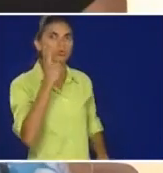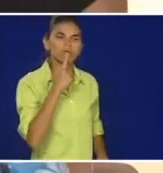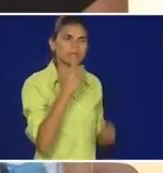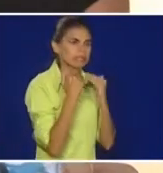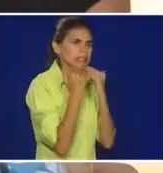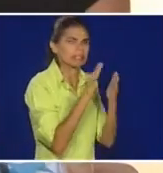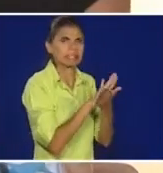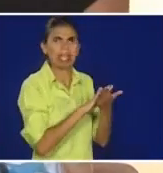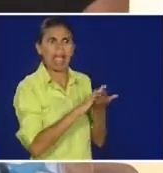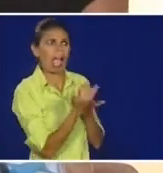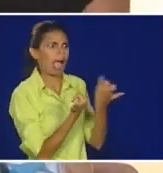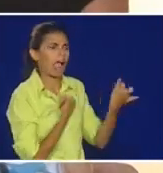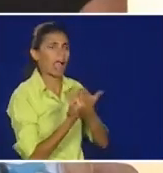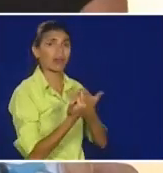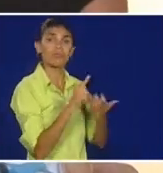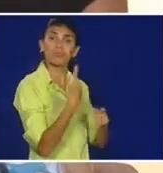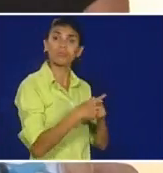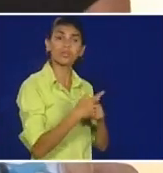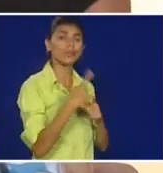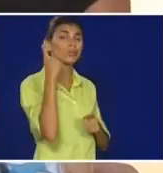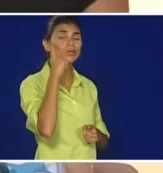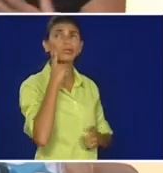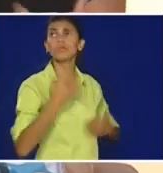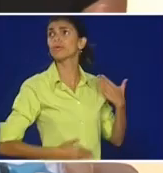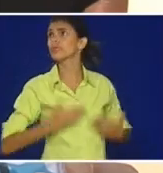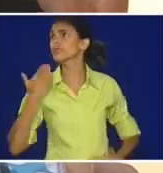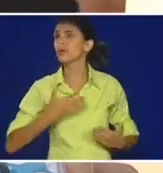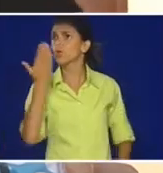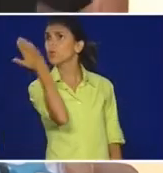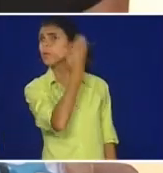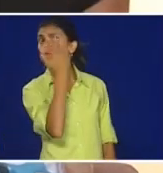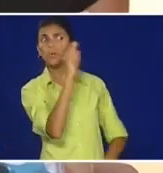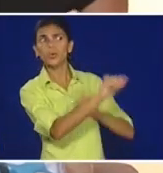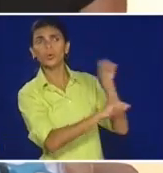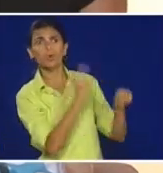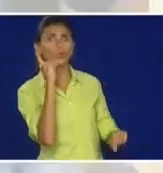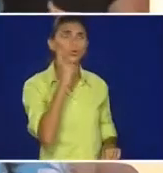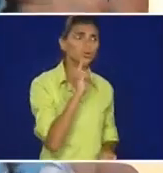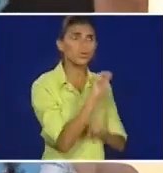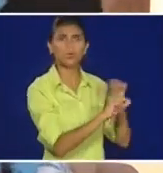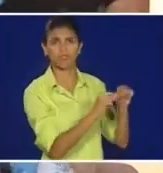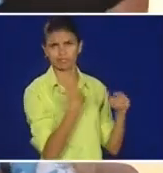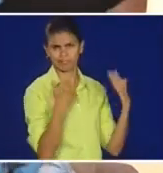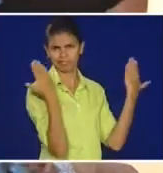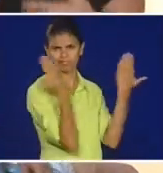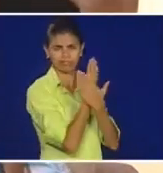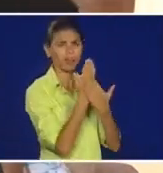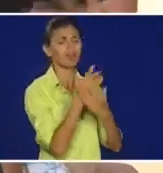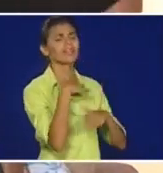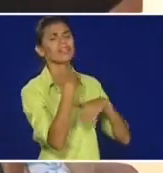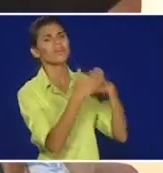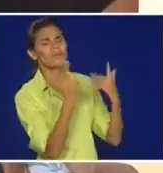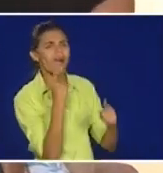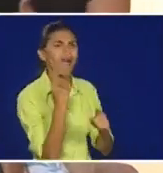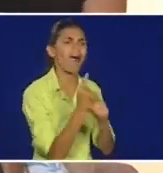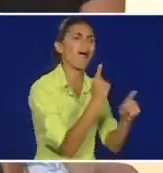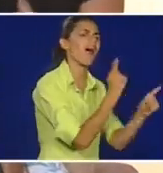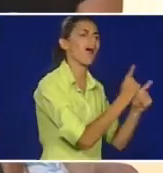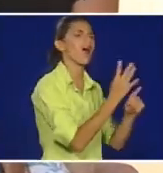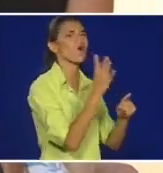Mas a surdez é uma deficiência invisível. Você não sabe, você não detecta. Aí a gente conheceu algumas